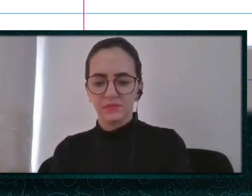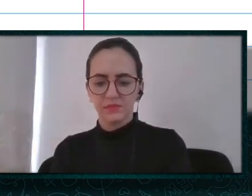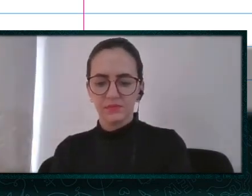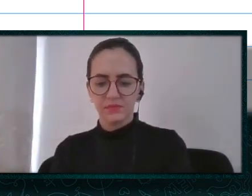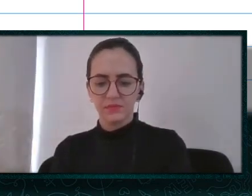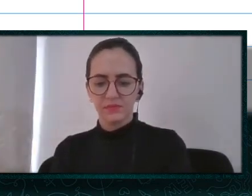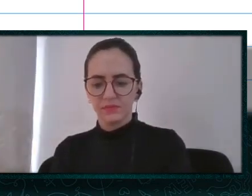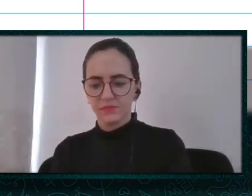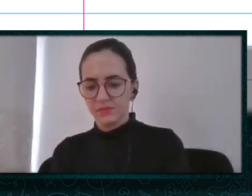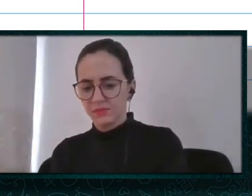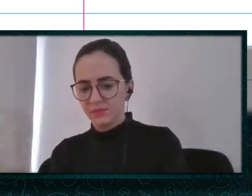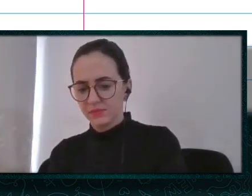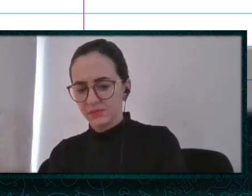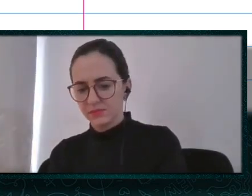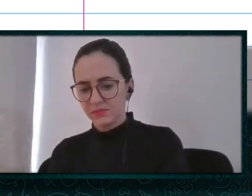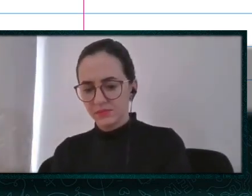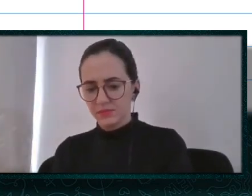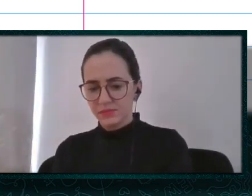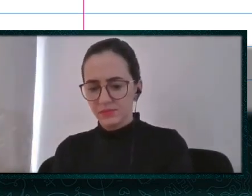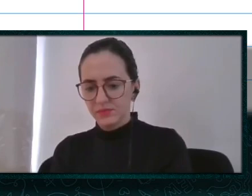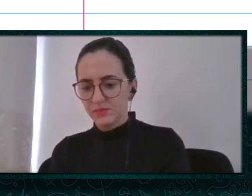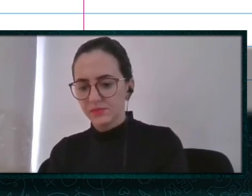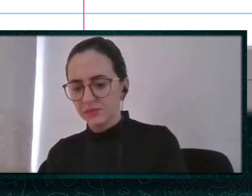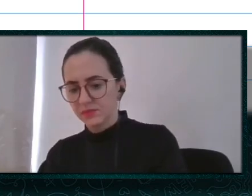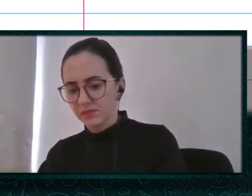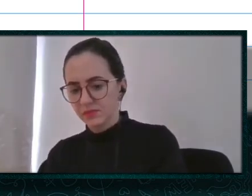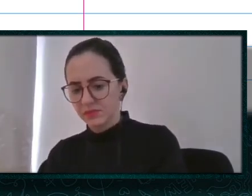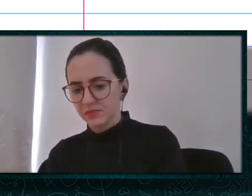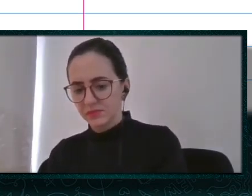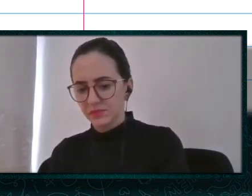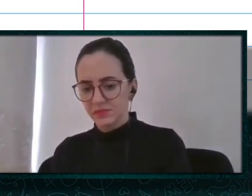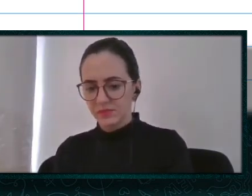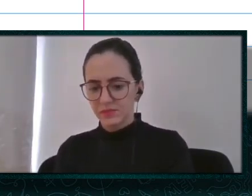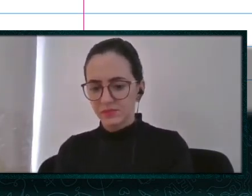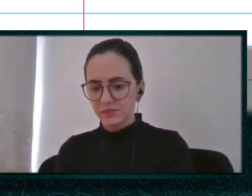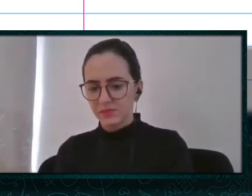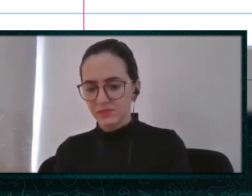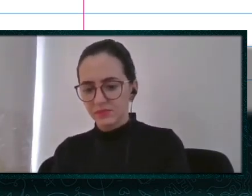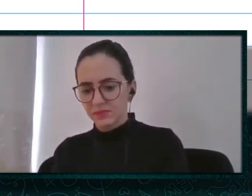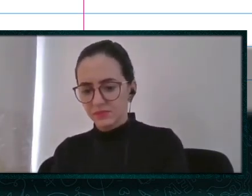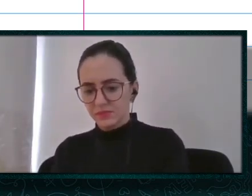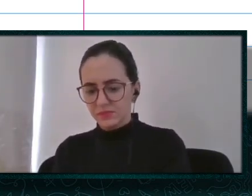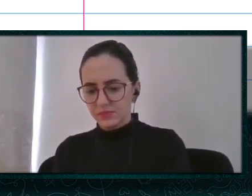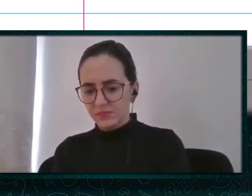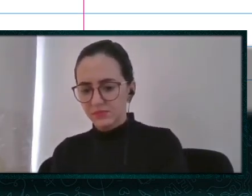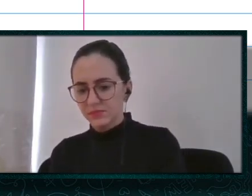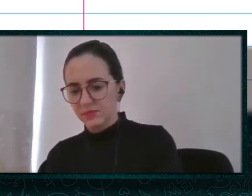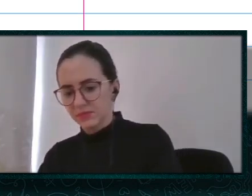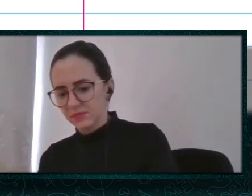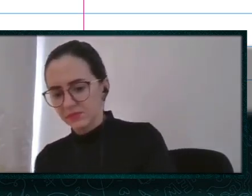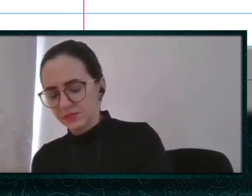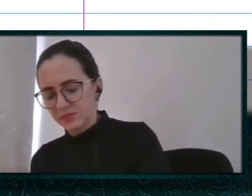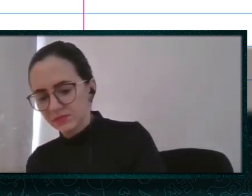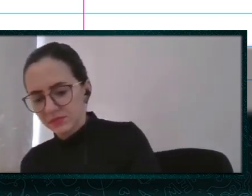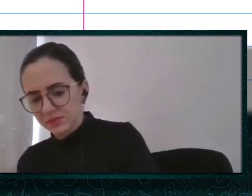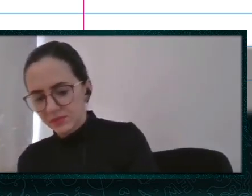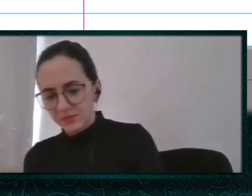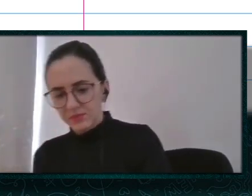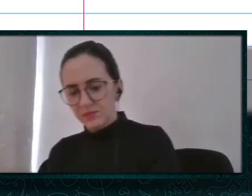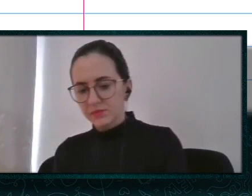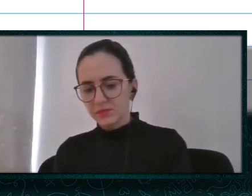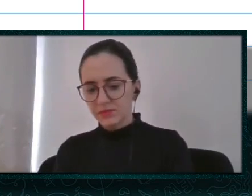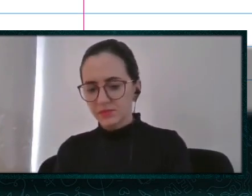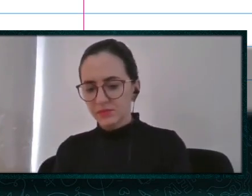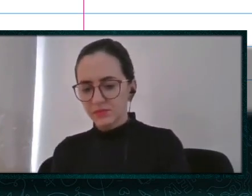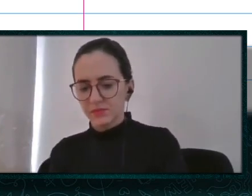elementos? A primeira informação que eu preciso achar. Como eu estou trabalhando com soluções, a concentração ela é uma informação importante. Só